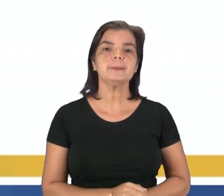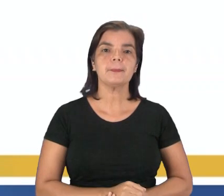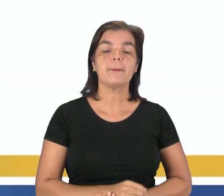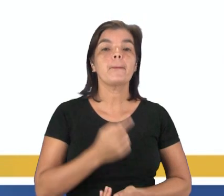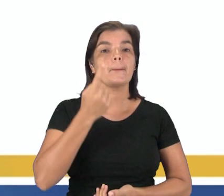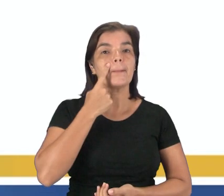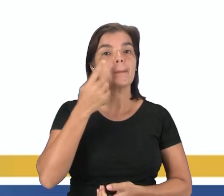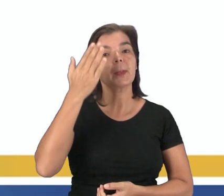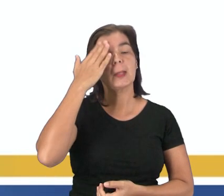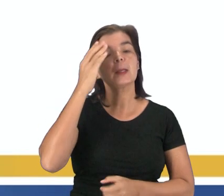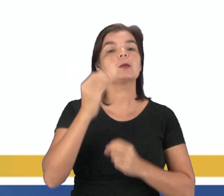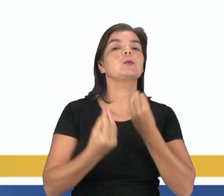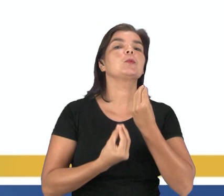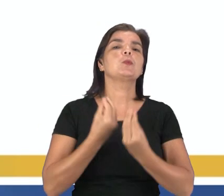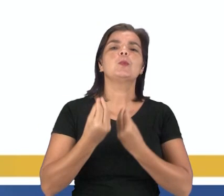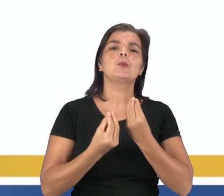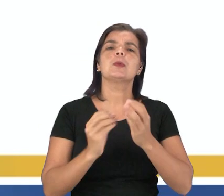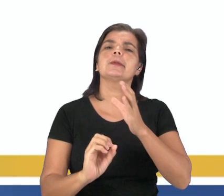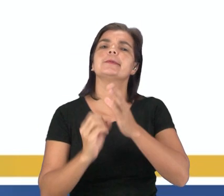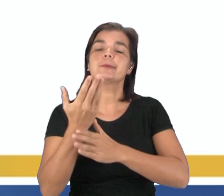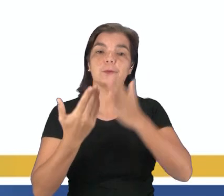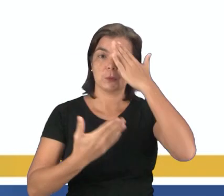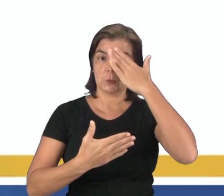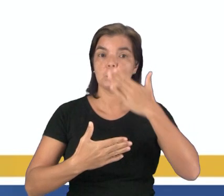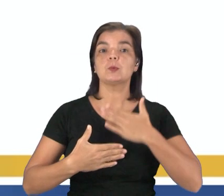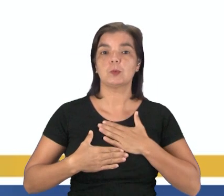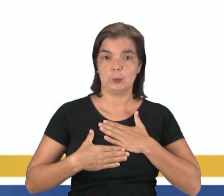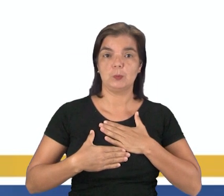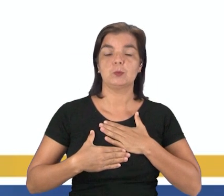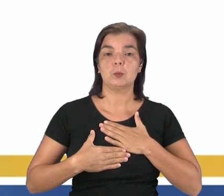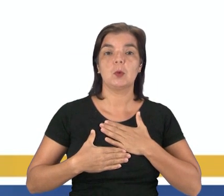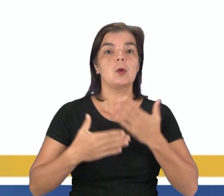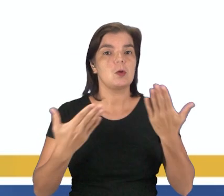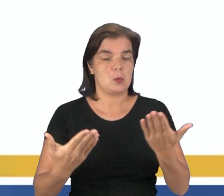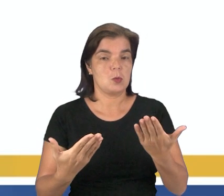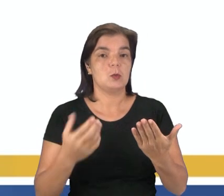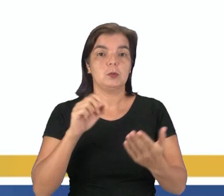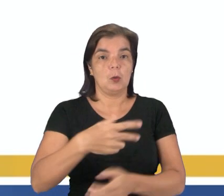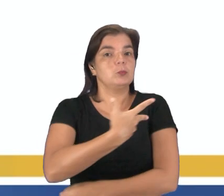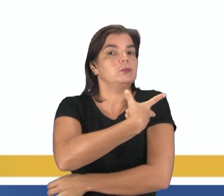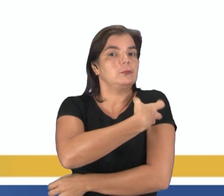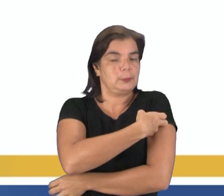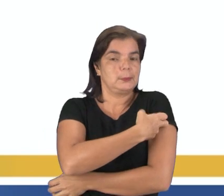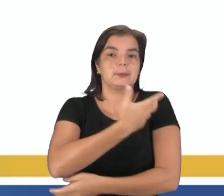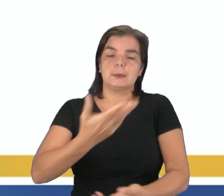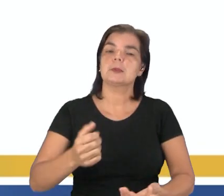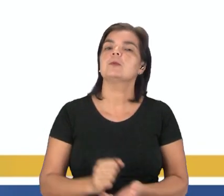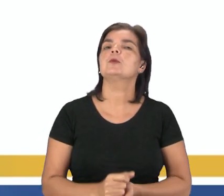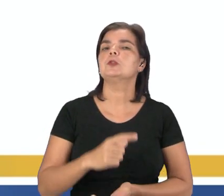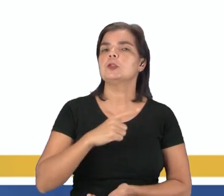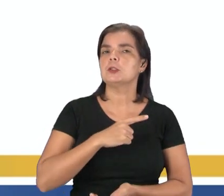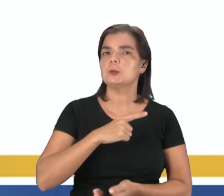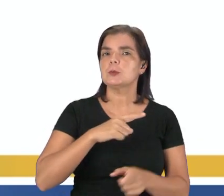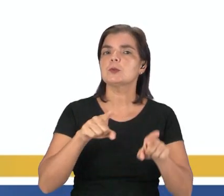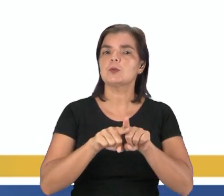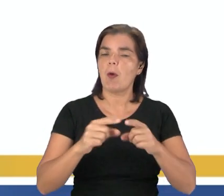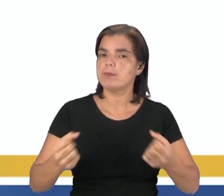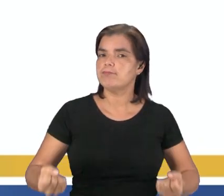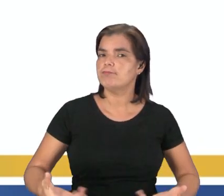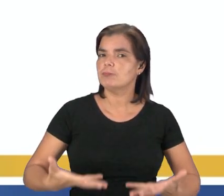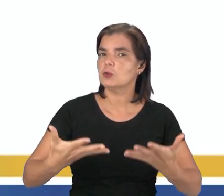E aqui a gente vai entender, ó, o que acontece com o nosso corpo quando nós somos vacinados, né? Nós temos aí o